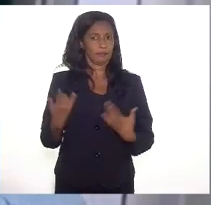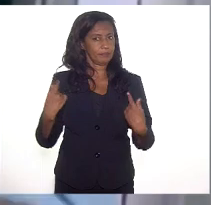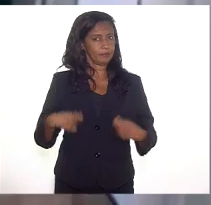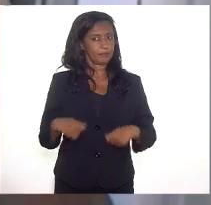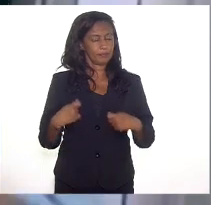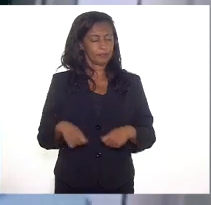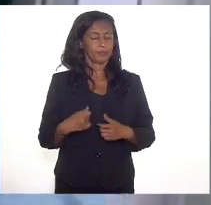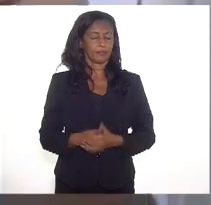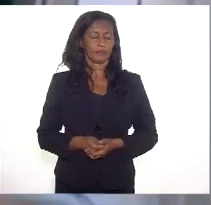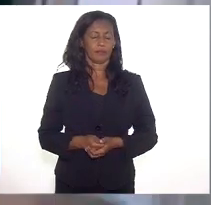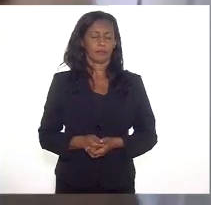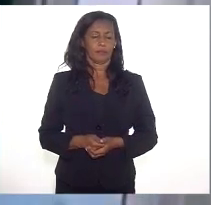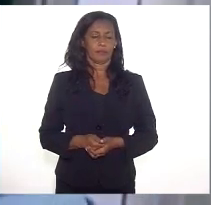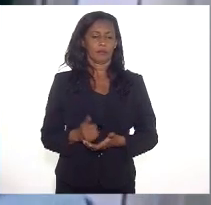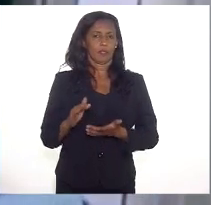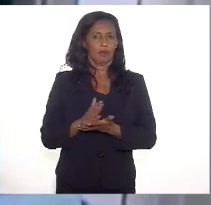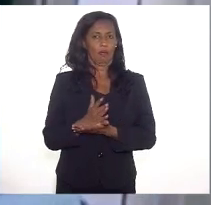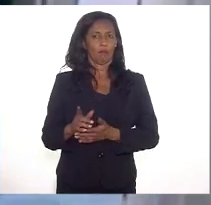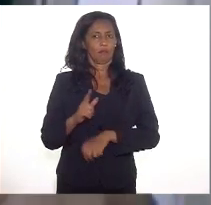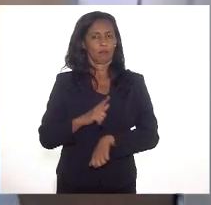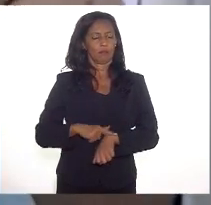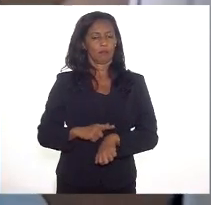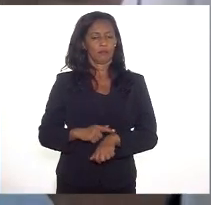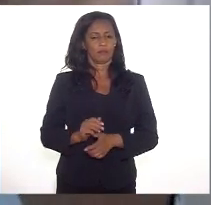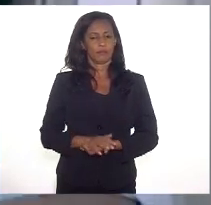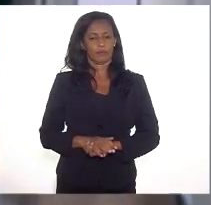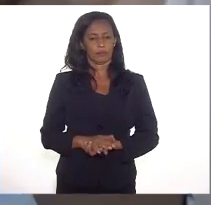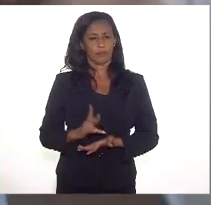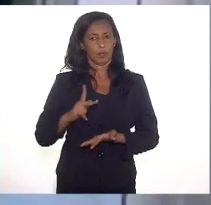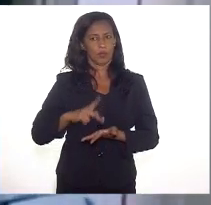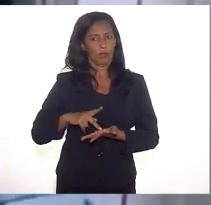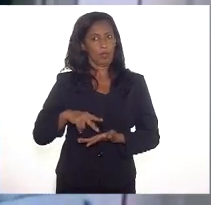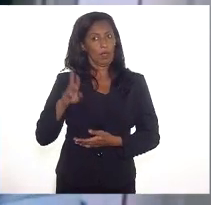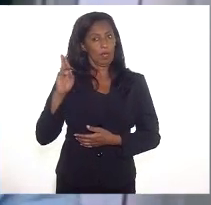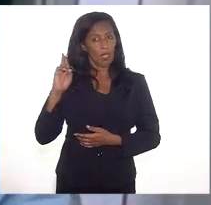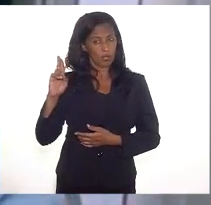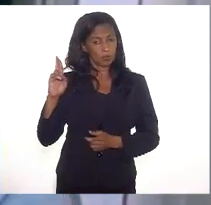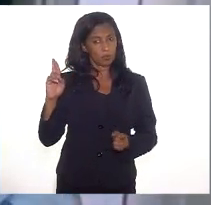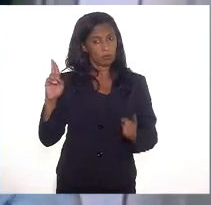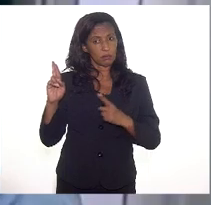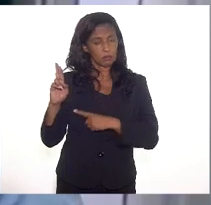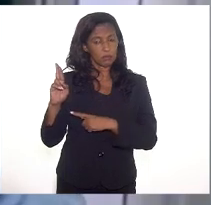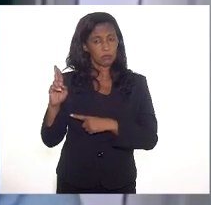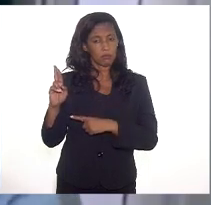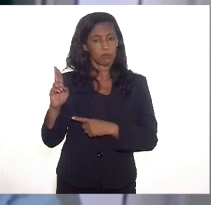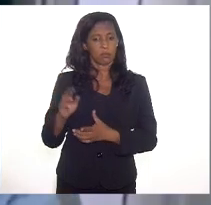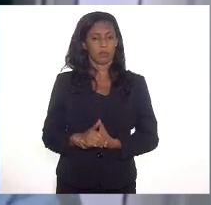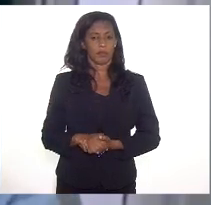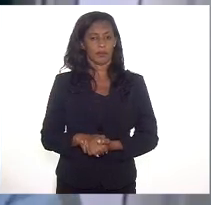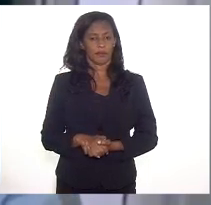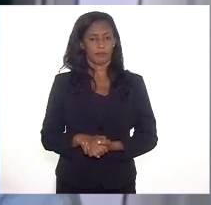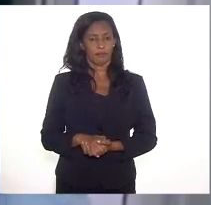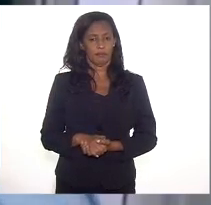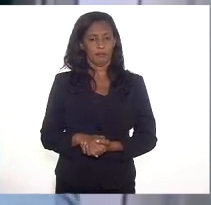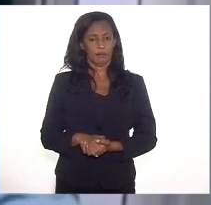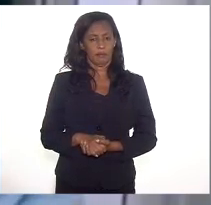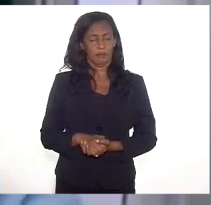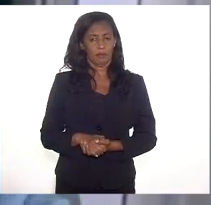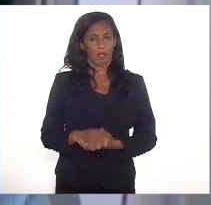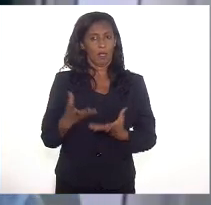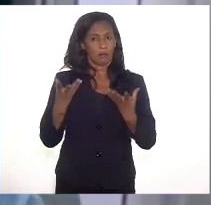Rocha, é preciso que em algum momento os verdadeiros responsáveis por essa